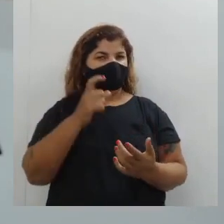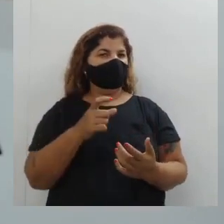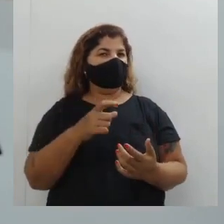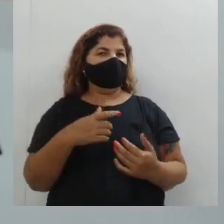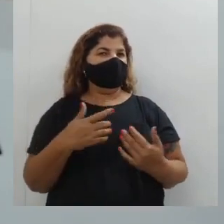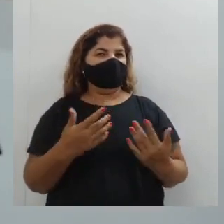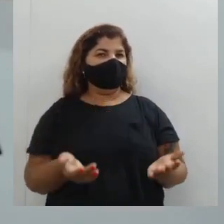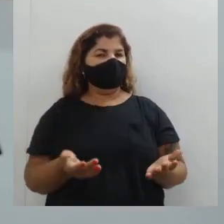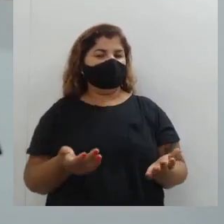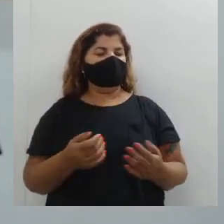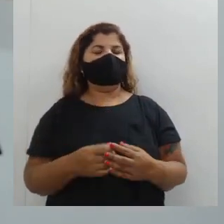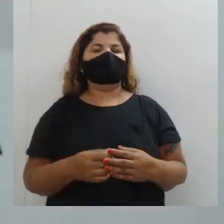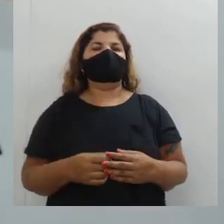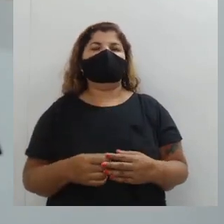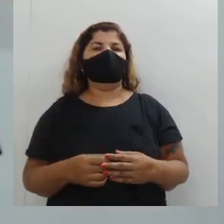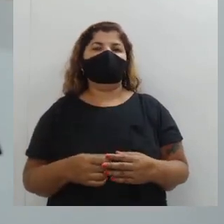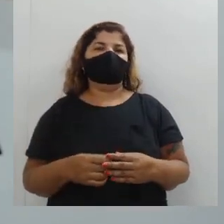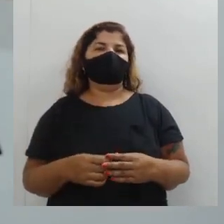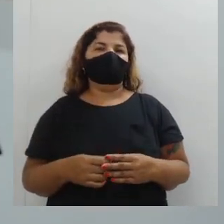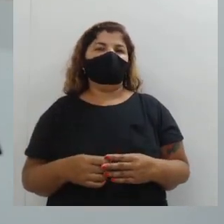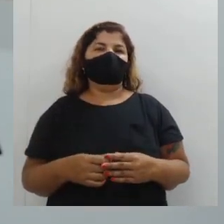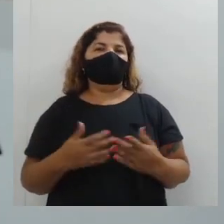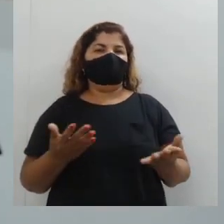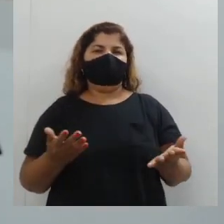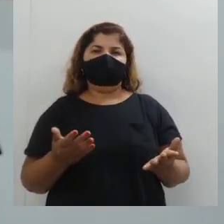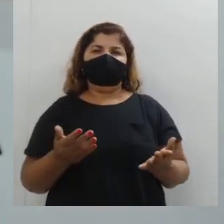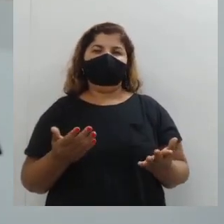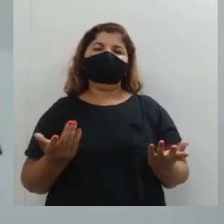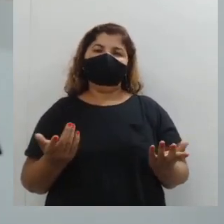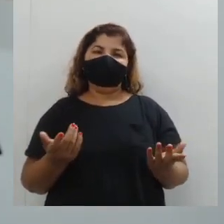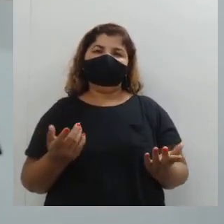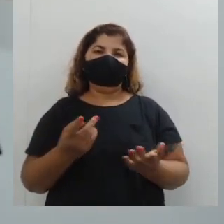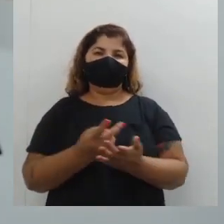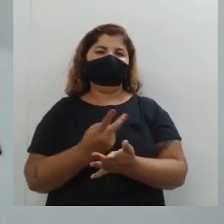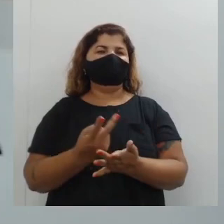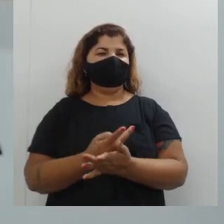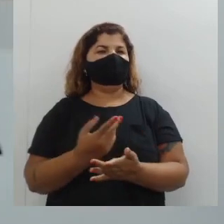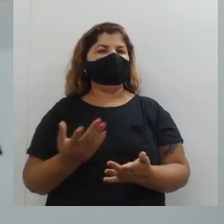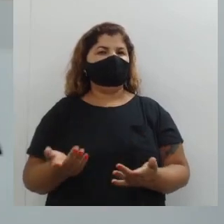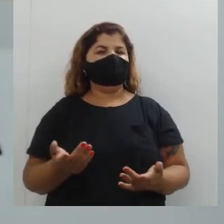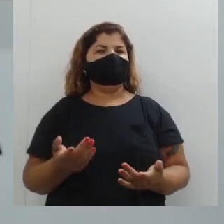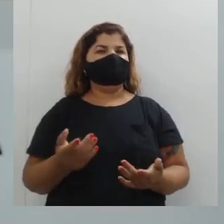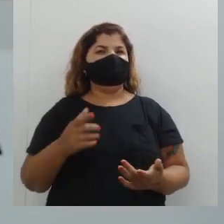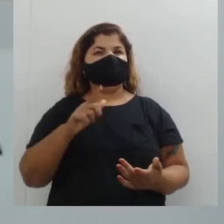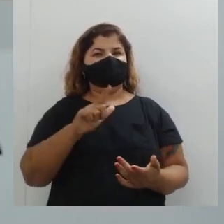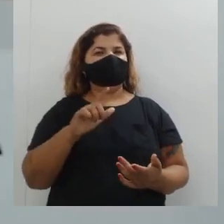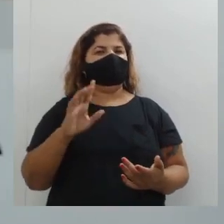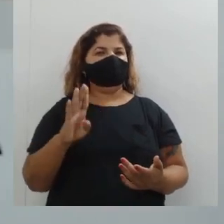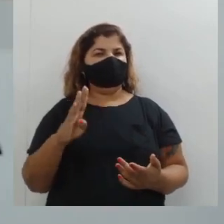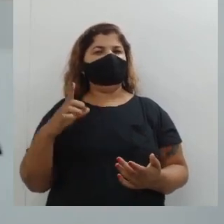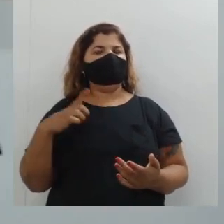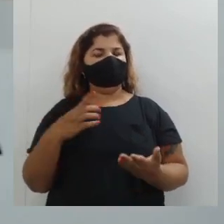uma forma bastante assim injusta, né? A obra de Lima Barreto é uma obra